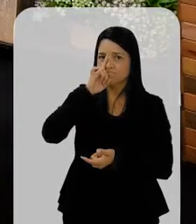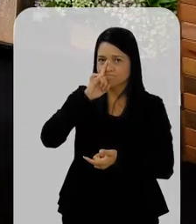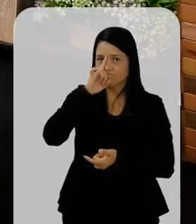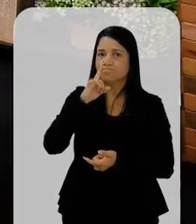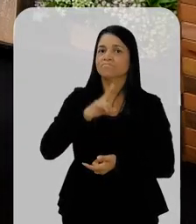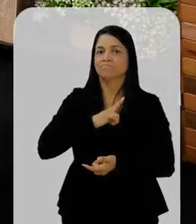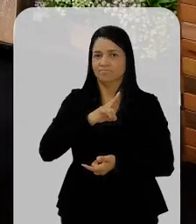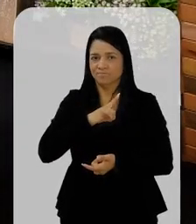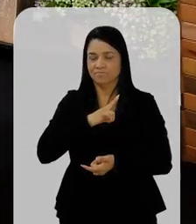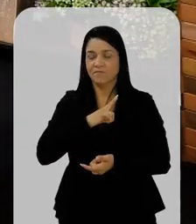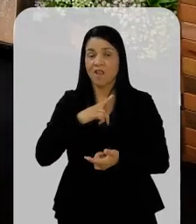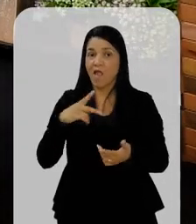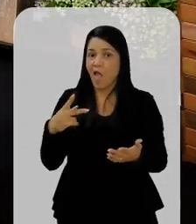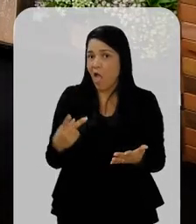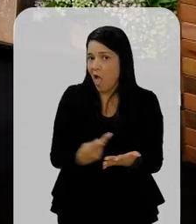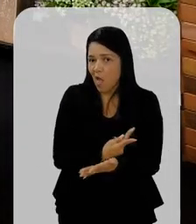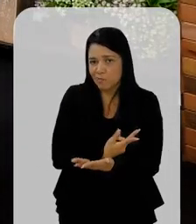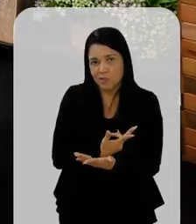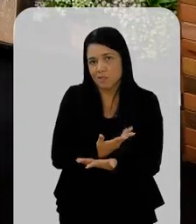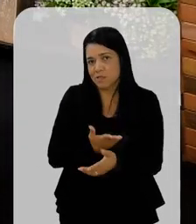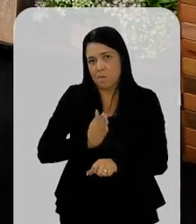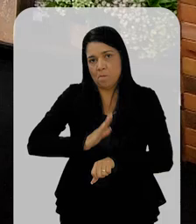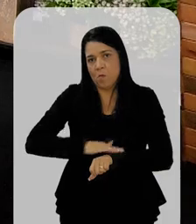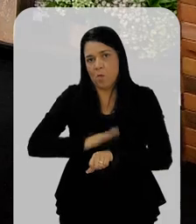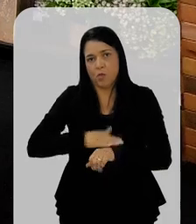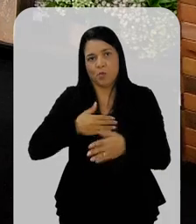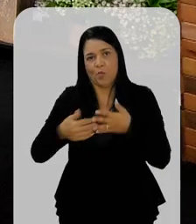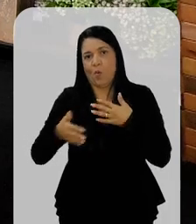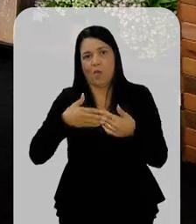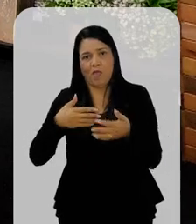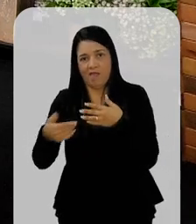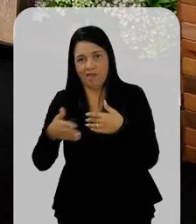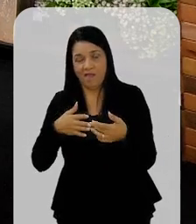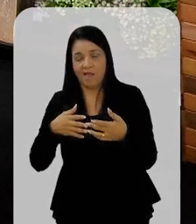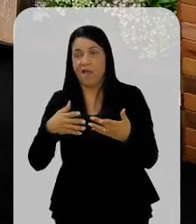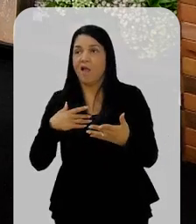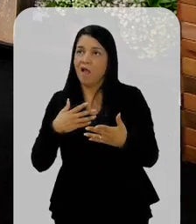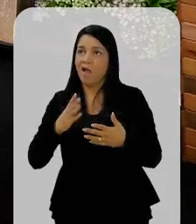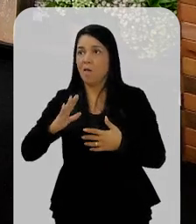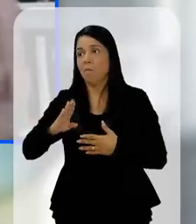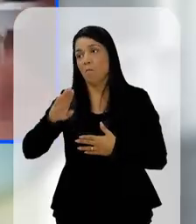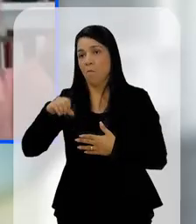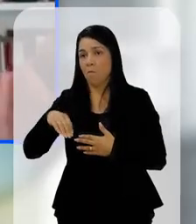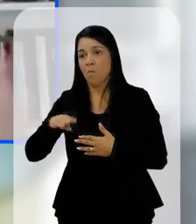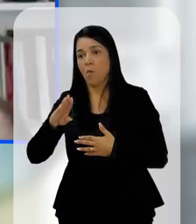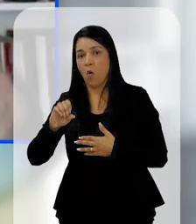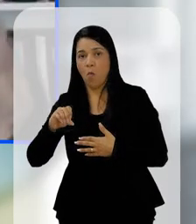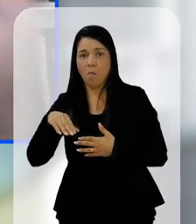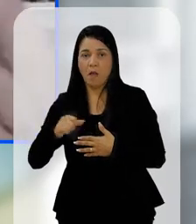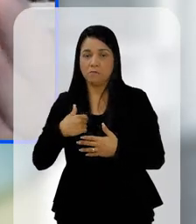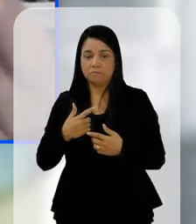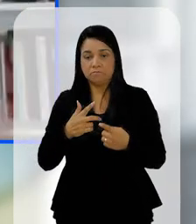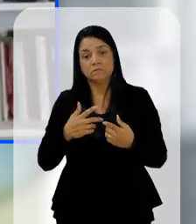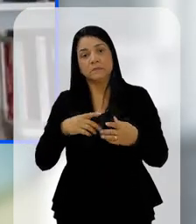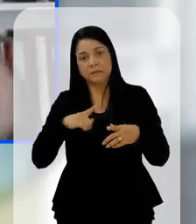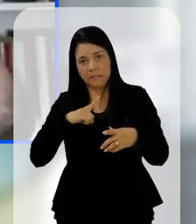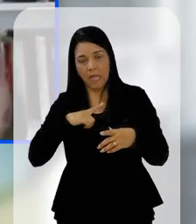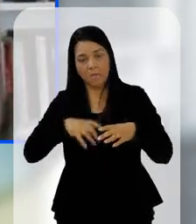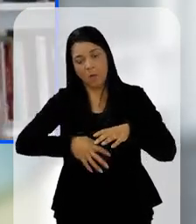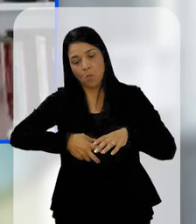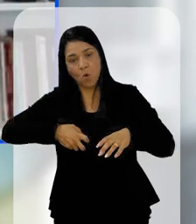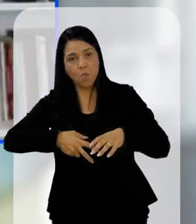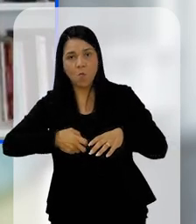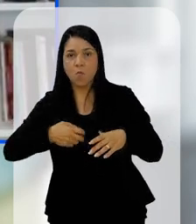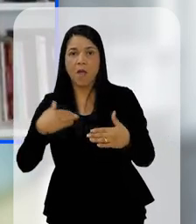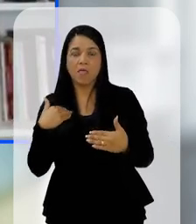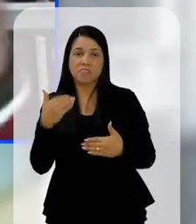perigo, em que tudo pode acontecer em algum momento. Então, eu tenho bombas, mas elas não Funciona. operam direito quando